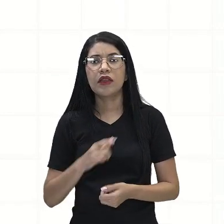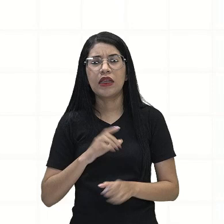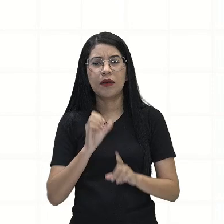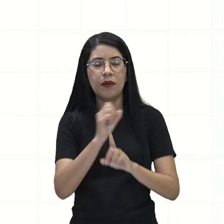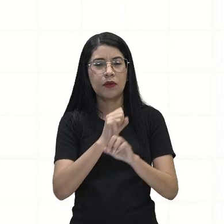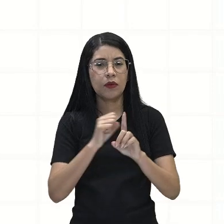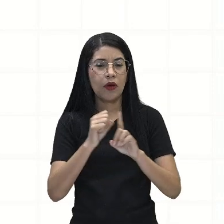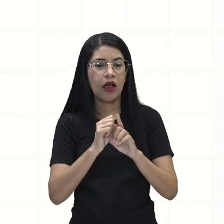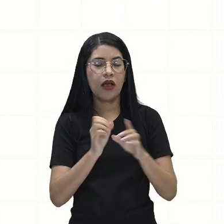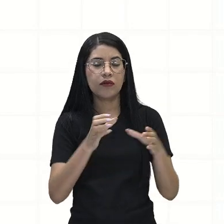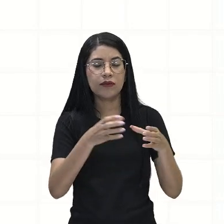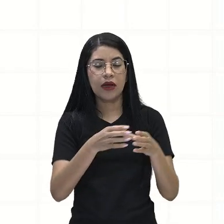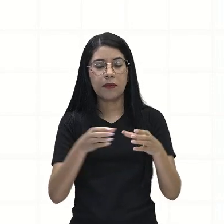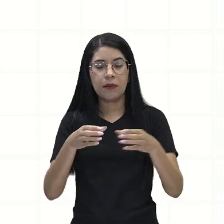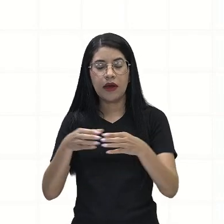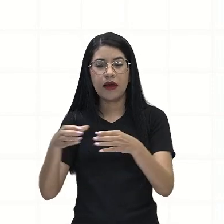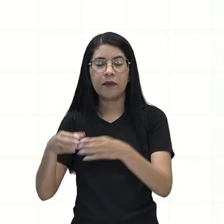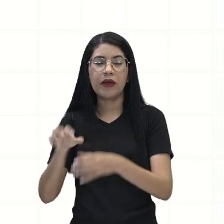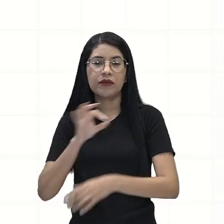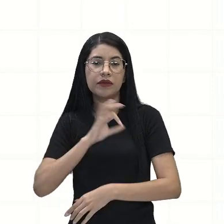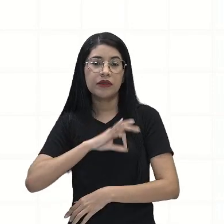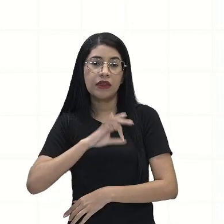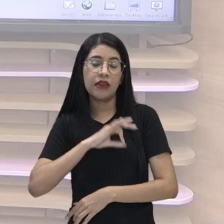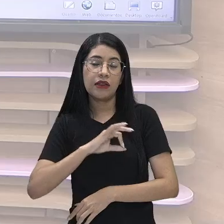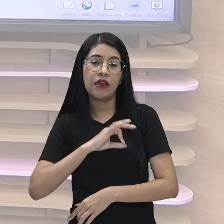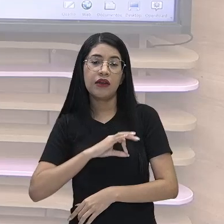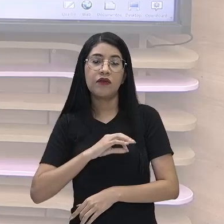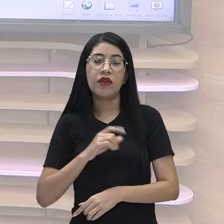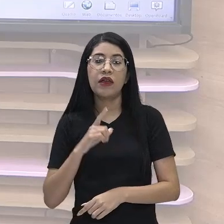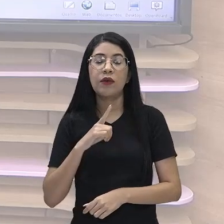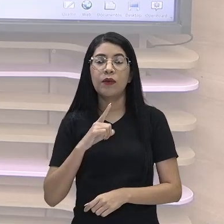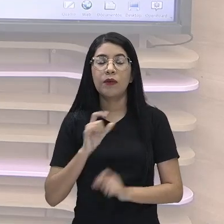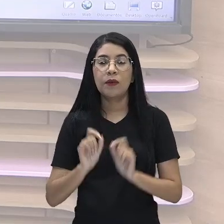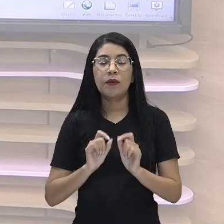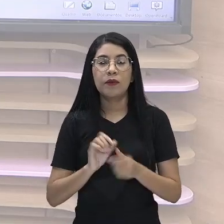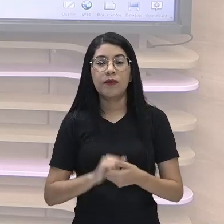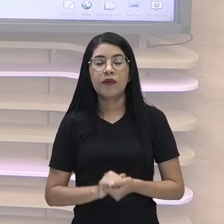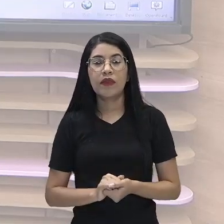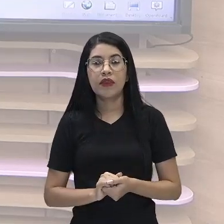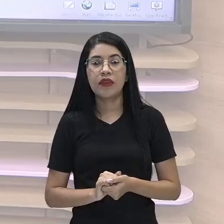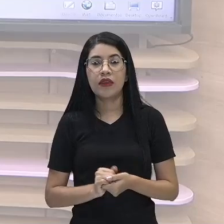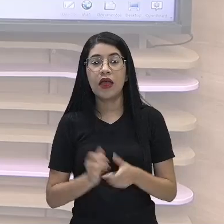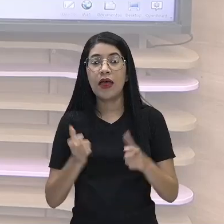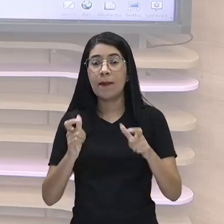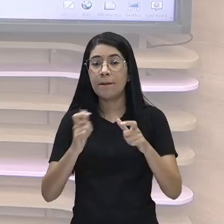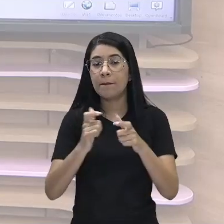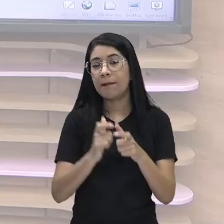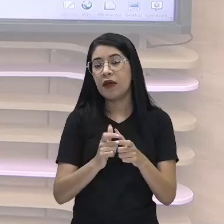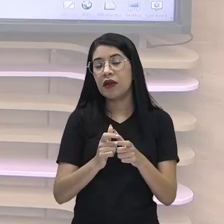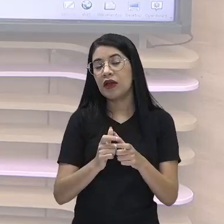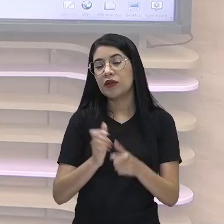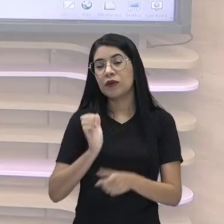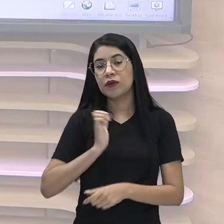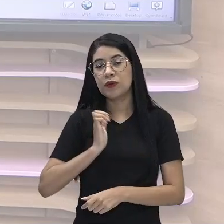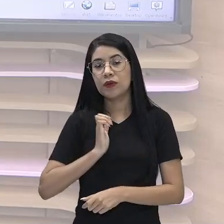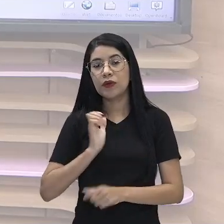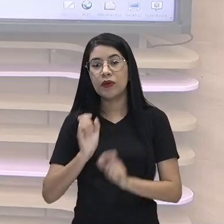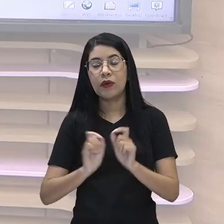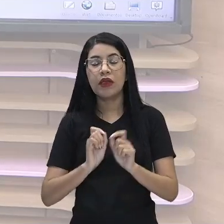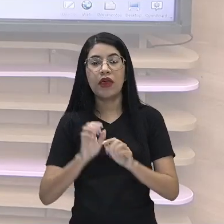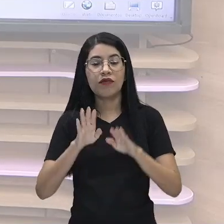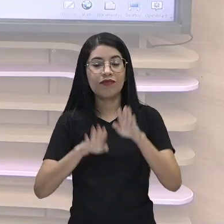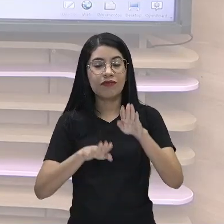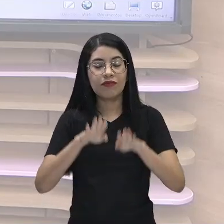na renda, então ela vai deter a riqueza, né, do nosso país, né? Essa desigualdade,